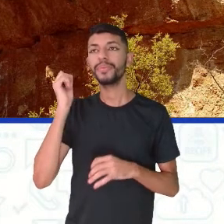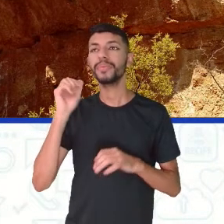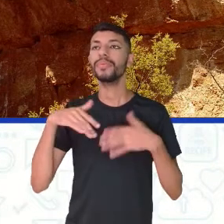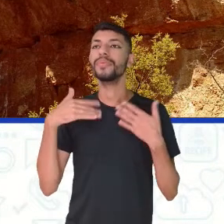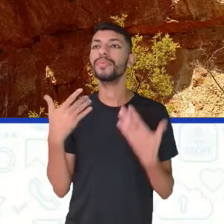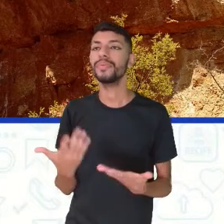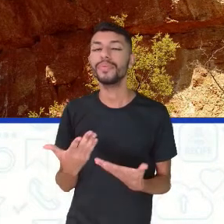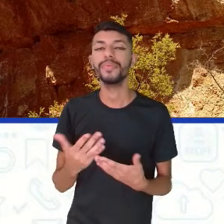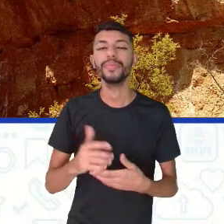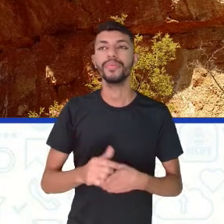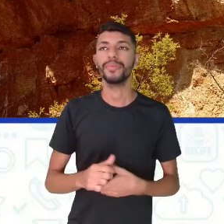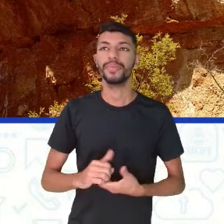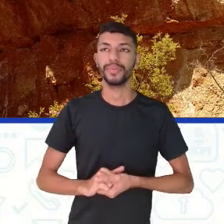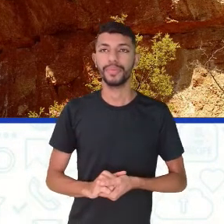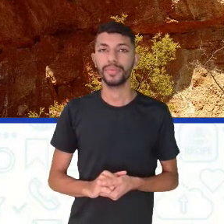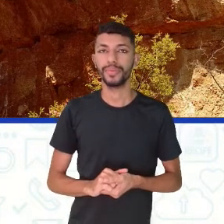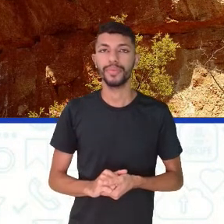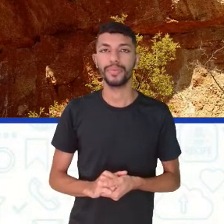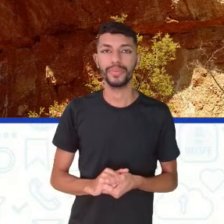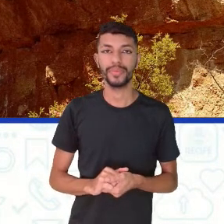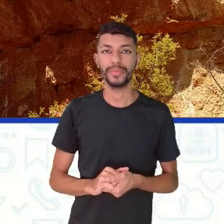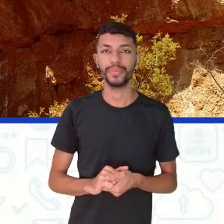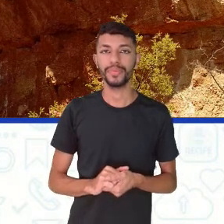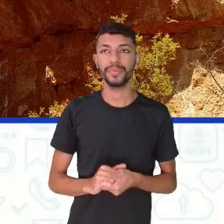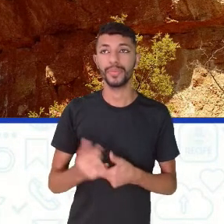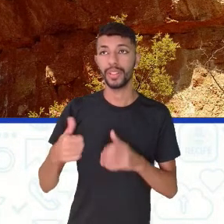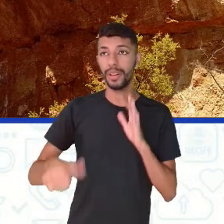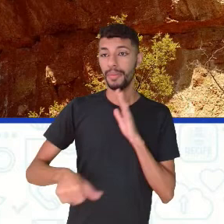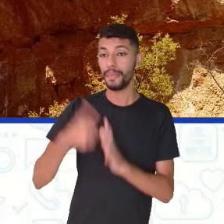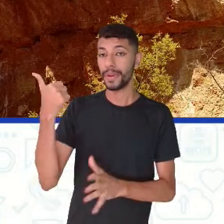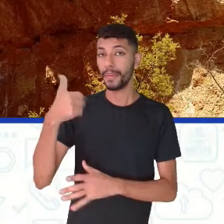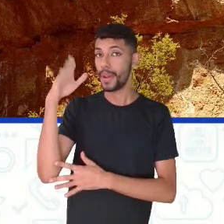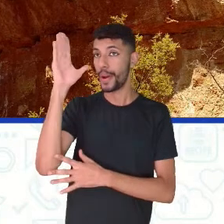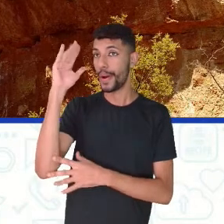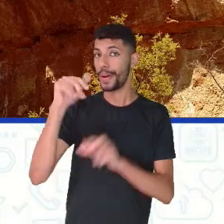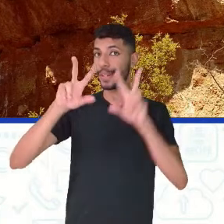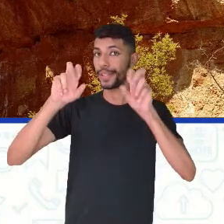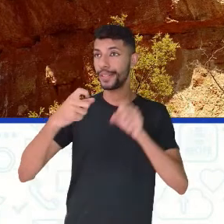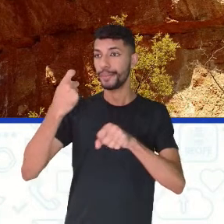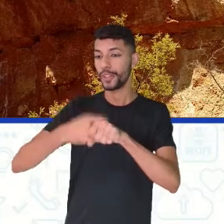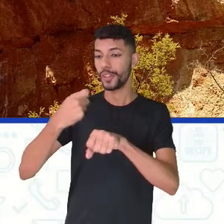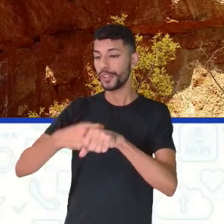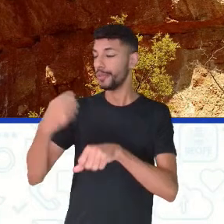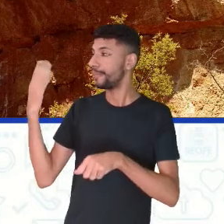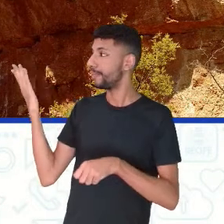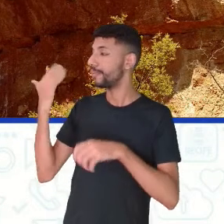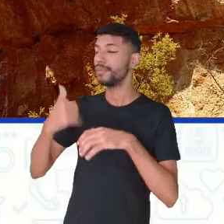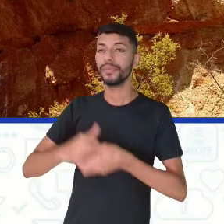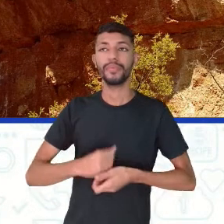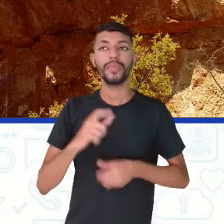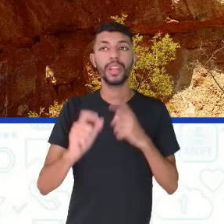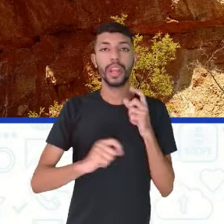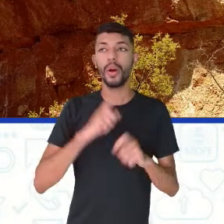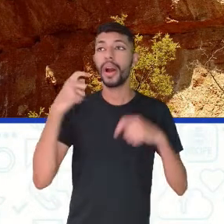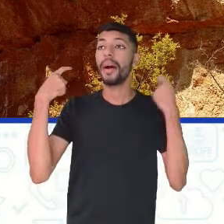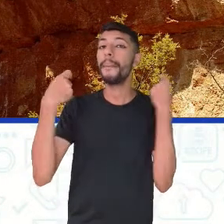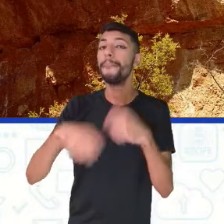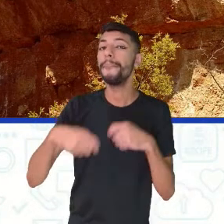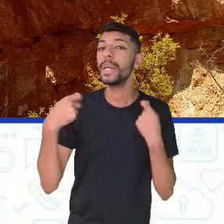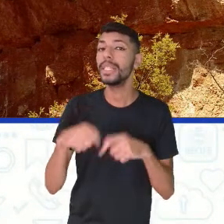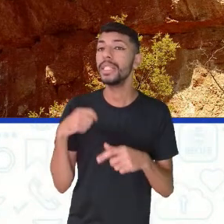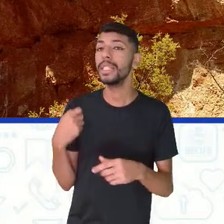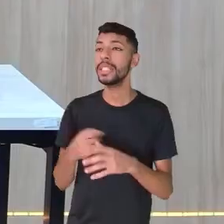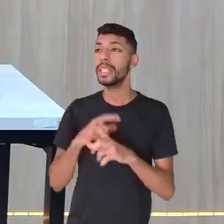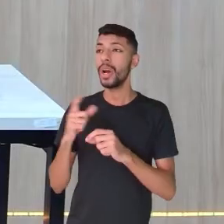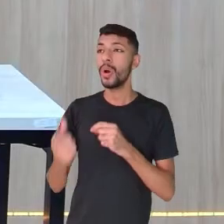de também ser chamada de estratificadas. A primeira curiosidade em relação a essa rocha é que ela necessita um